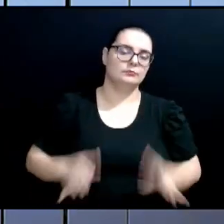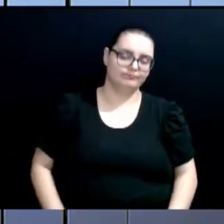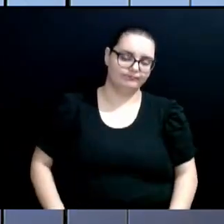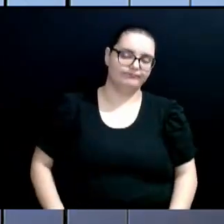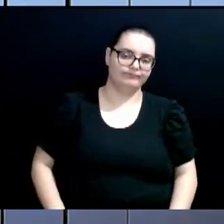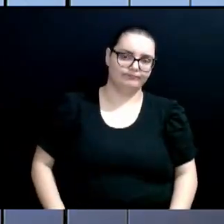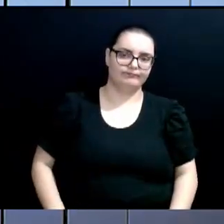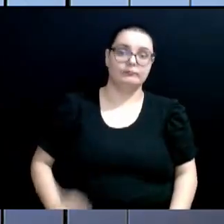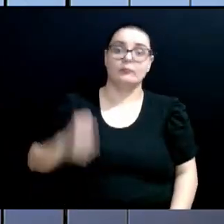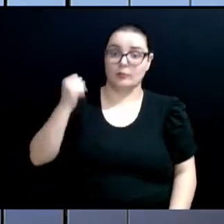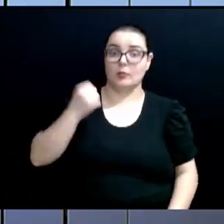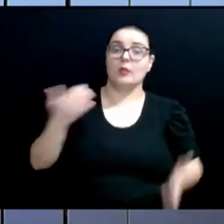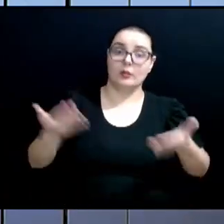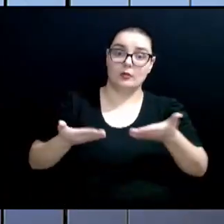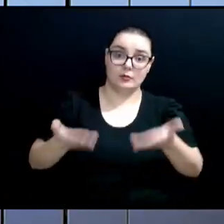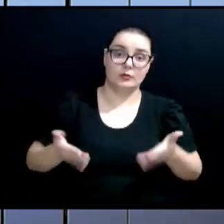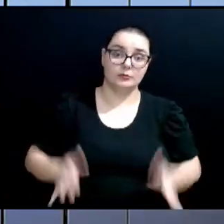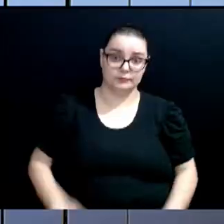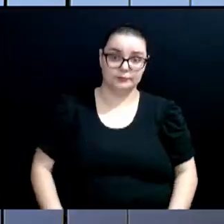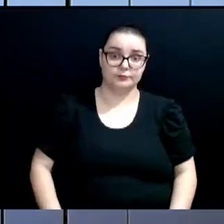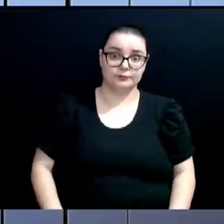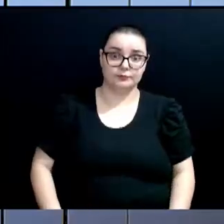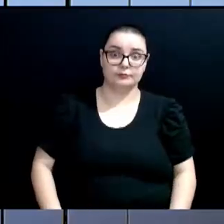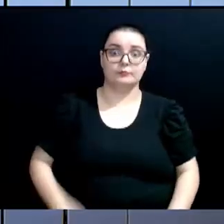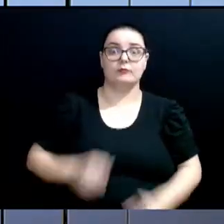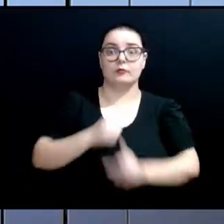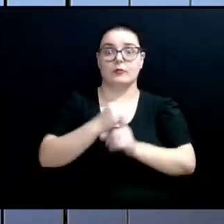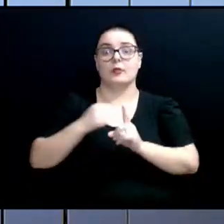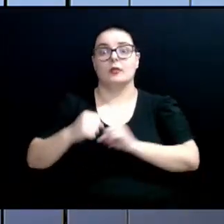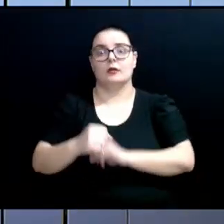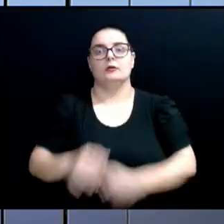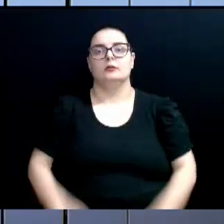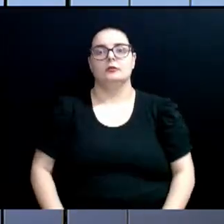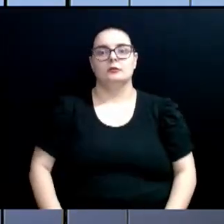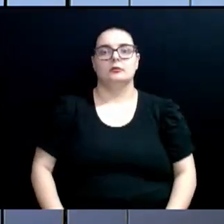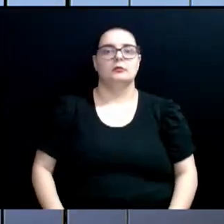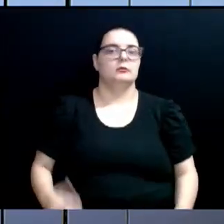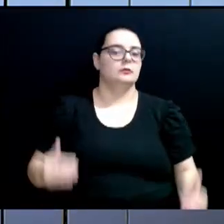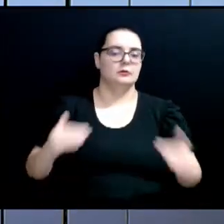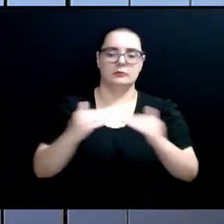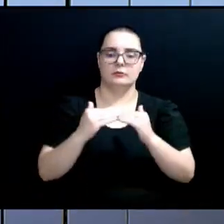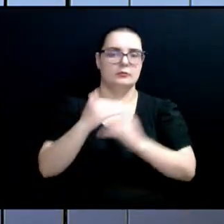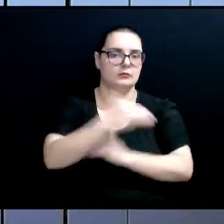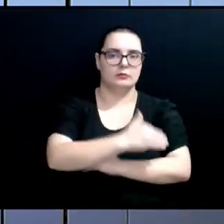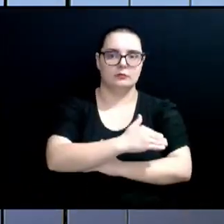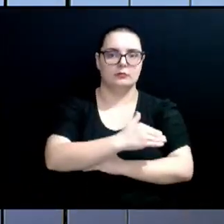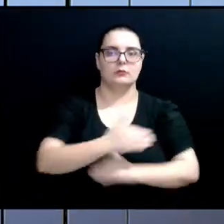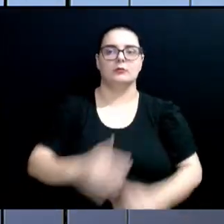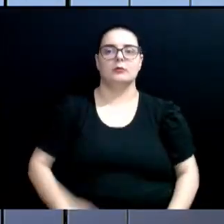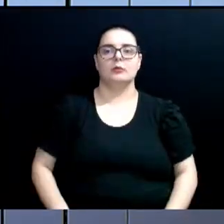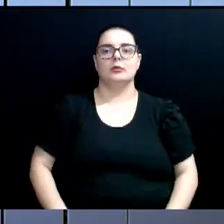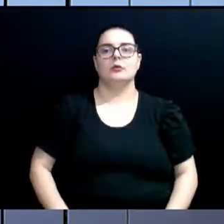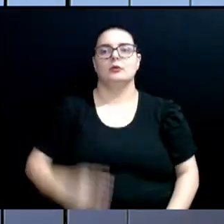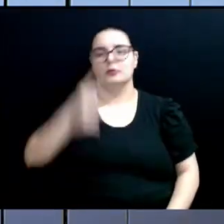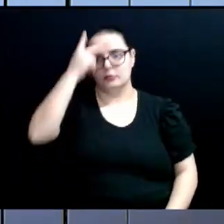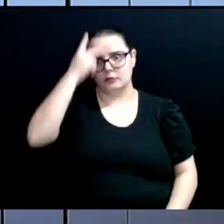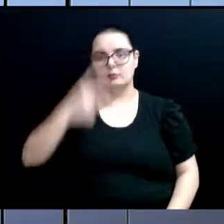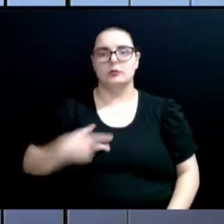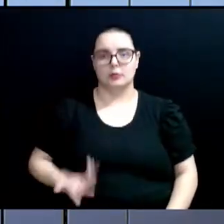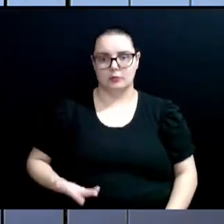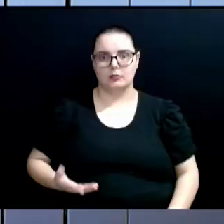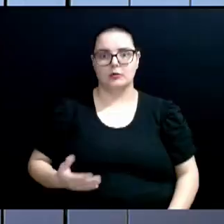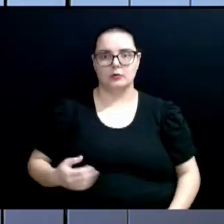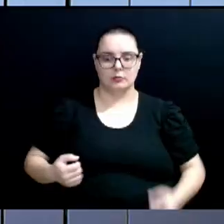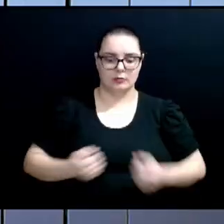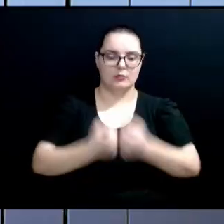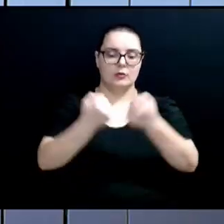é esse. A sociedade está em desacordo sobre as próprias regras do conflito político, né? Em síntese, é um pouco